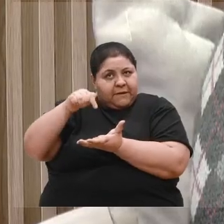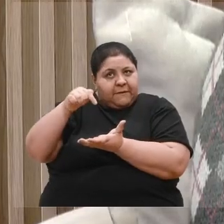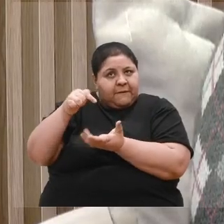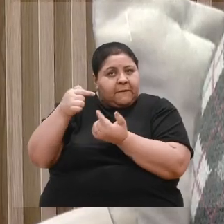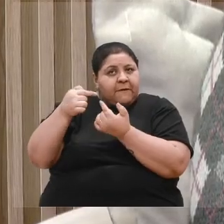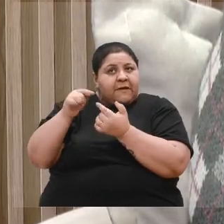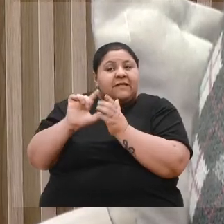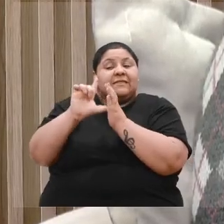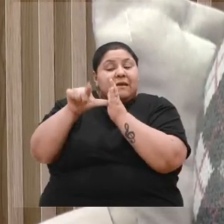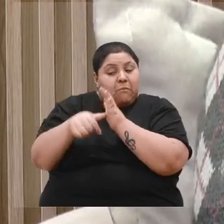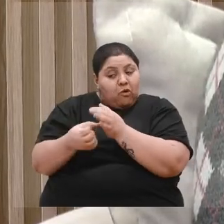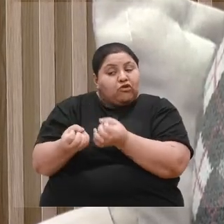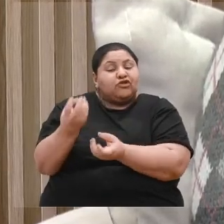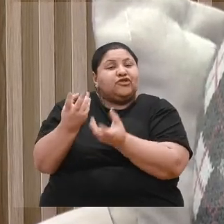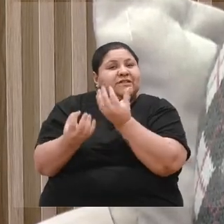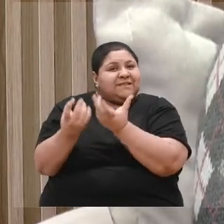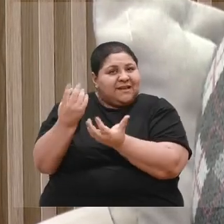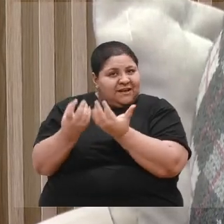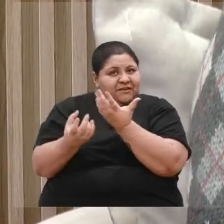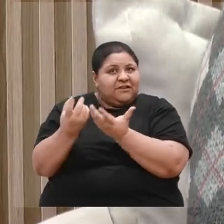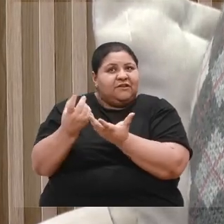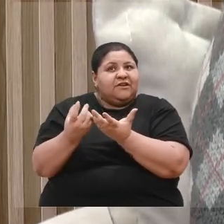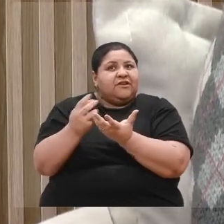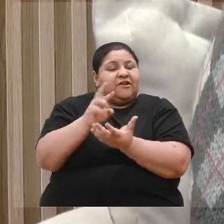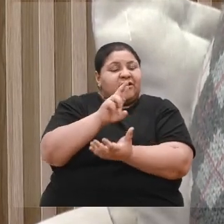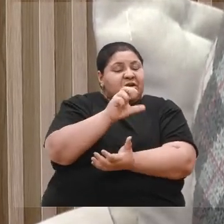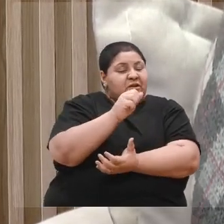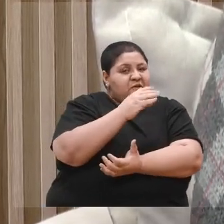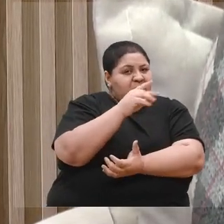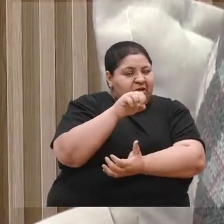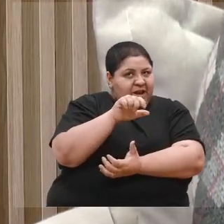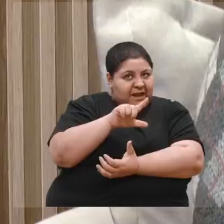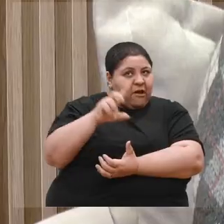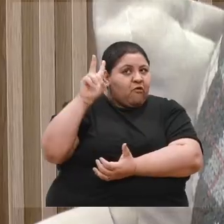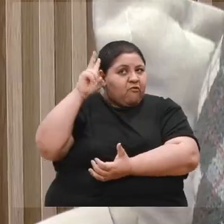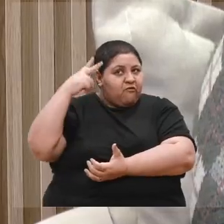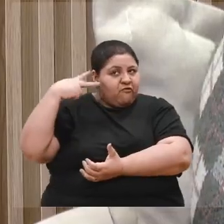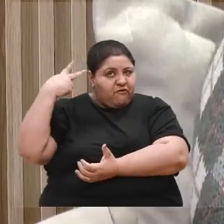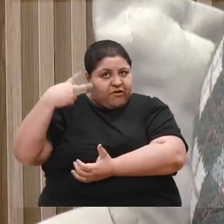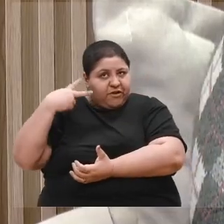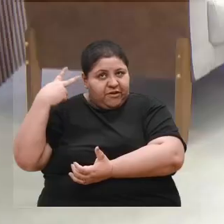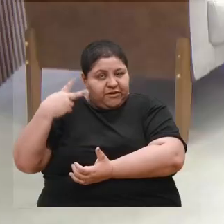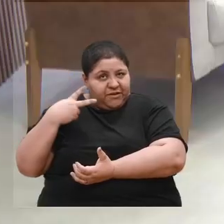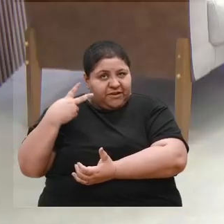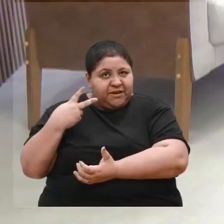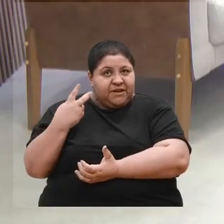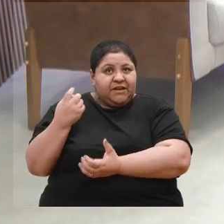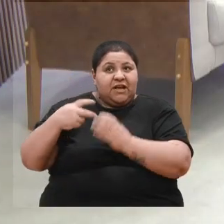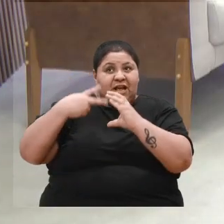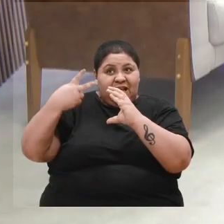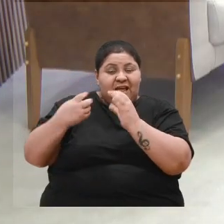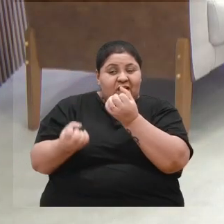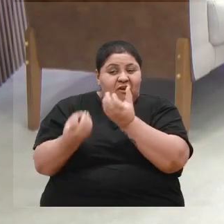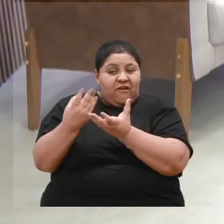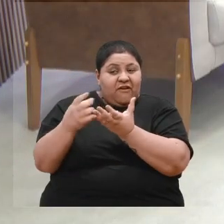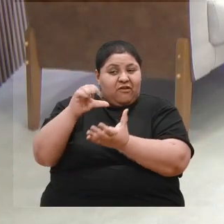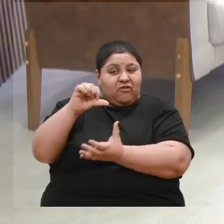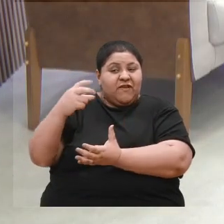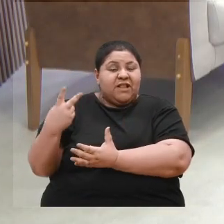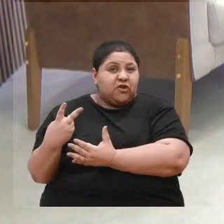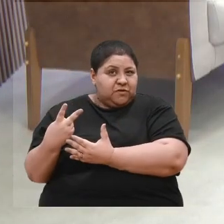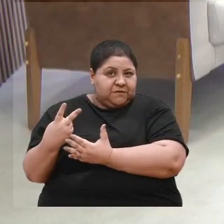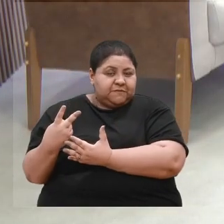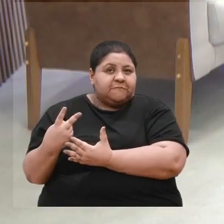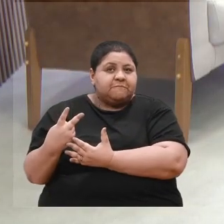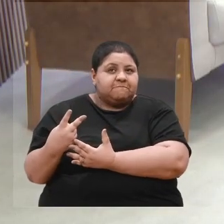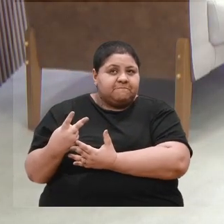depois do incêndio, né, que a gente teve. Eu ia comentar isso, quando a Raquel foi vereadora, a Câmara incendiou em